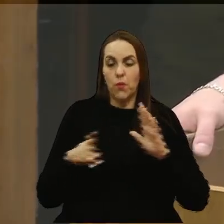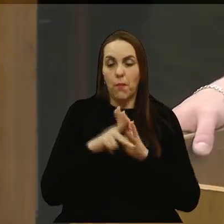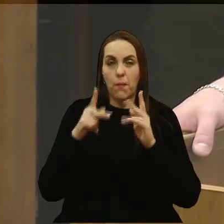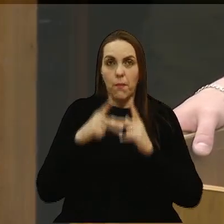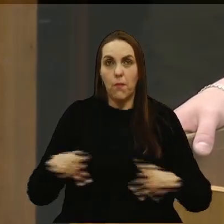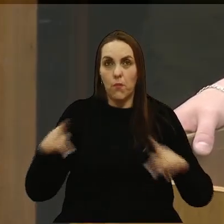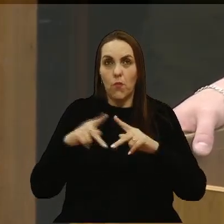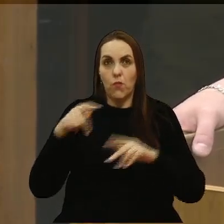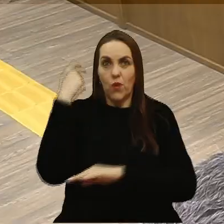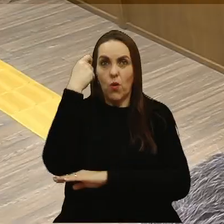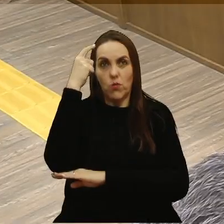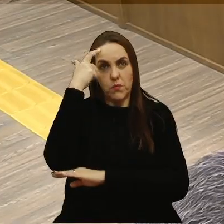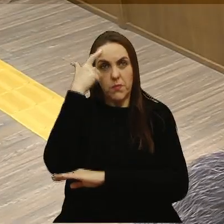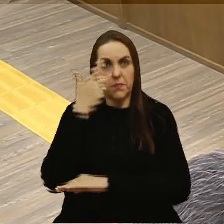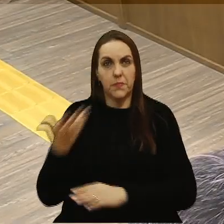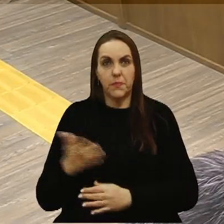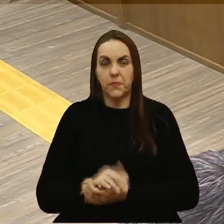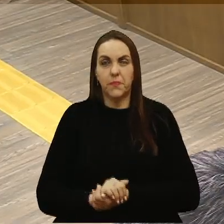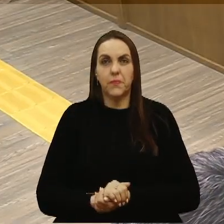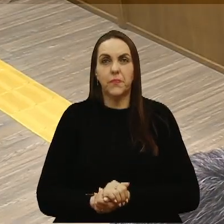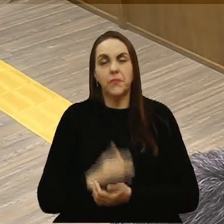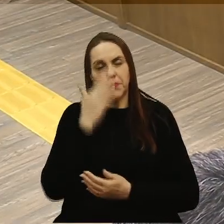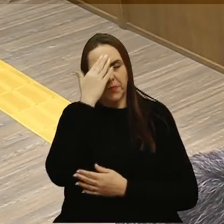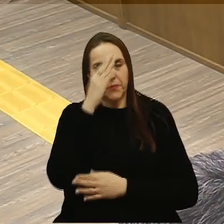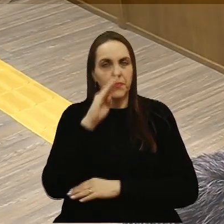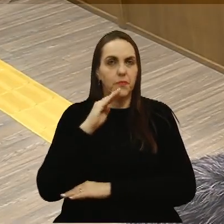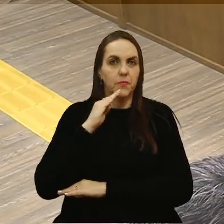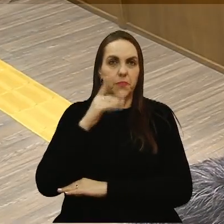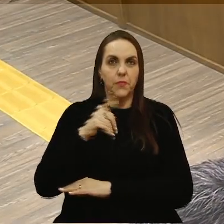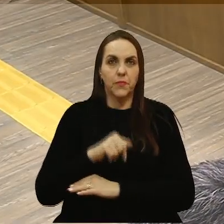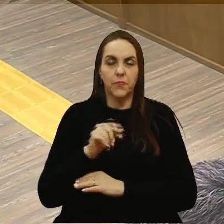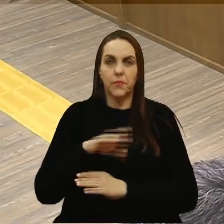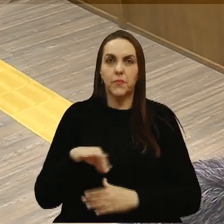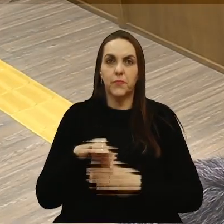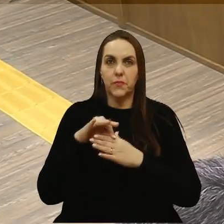gaúcho. Obrigado, presidente. Obrigado, vereador Bortola. Em declaração de líder, bancada do